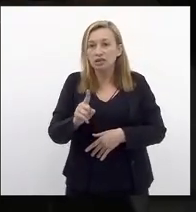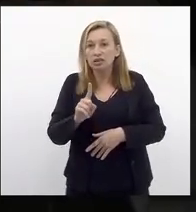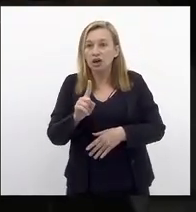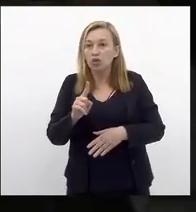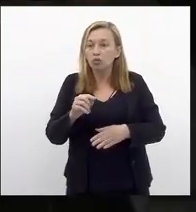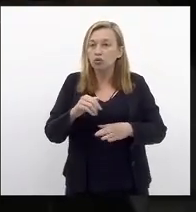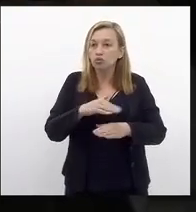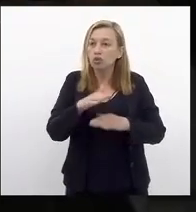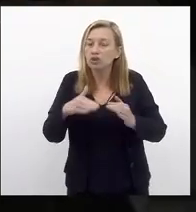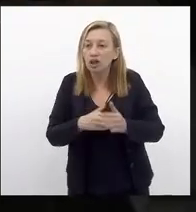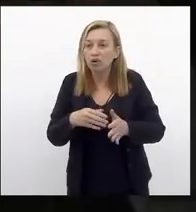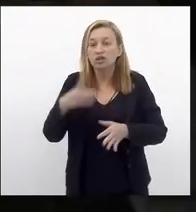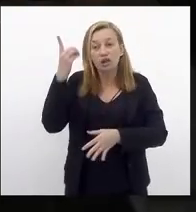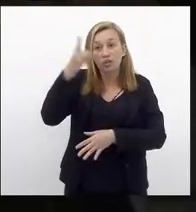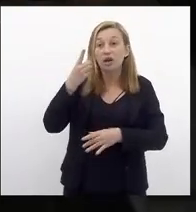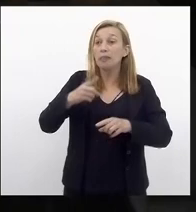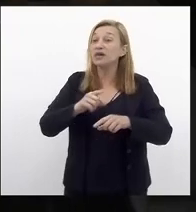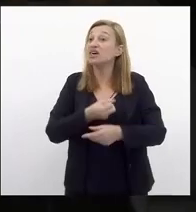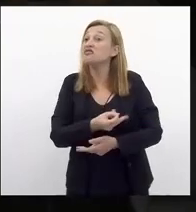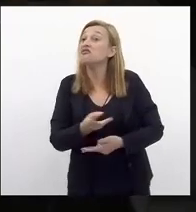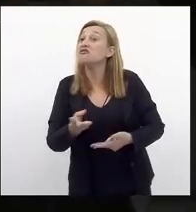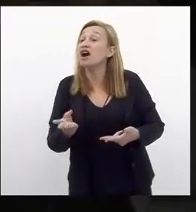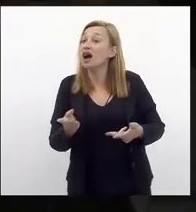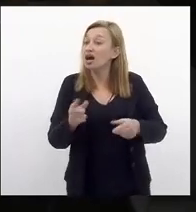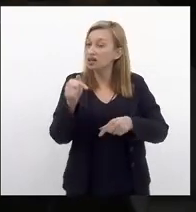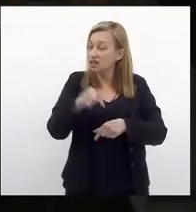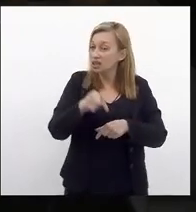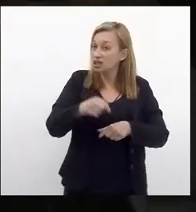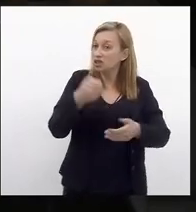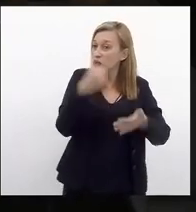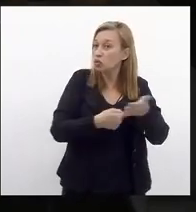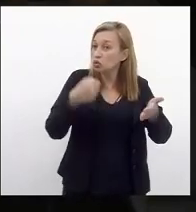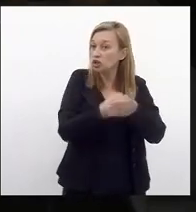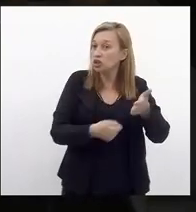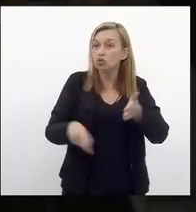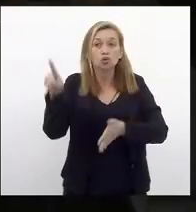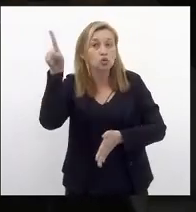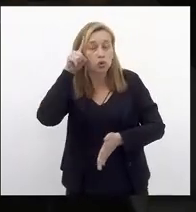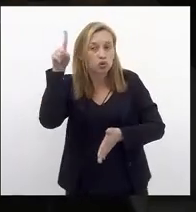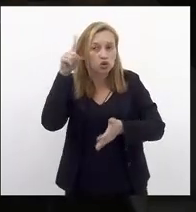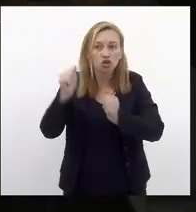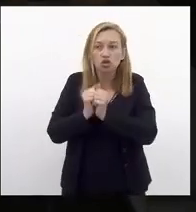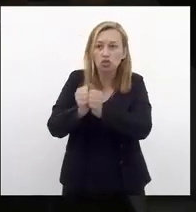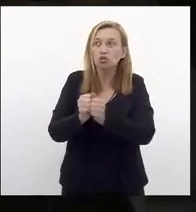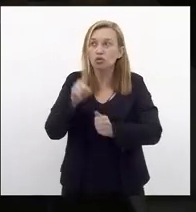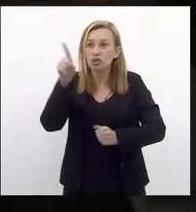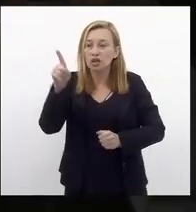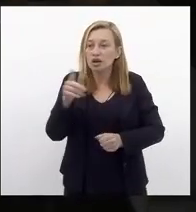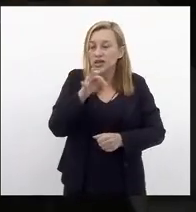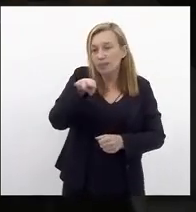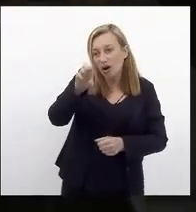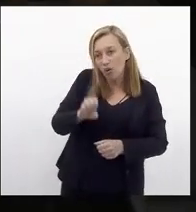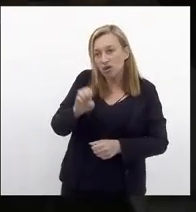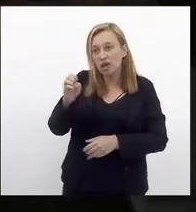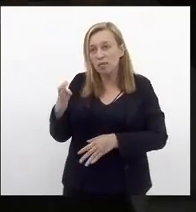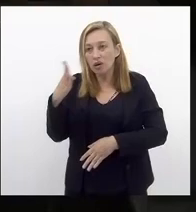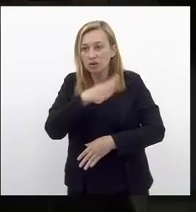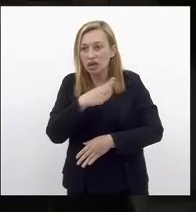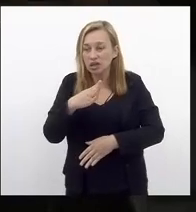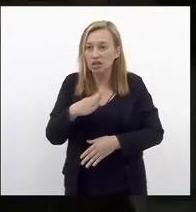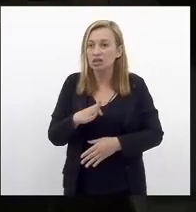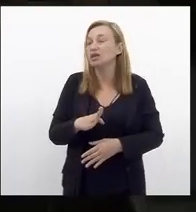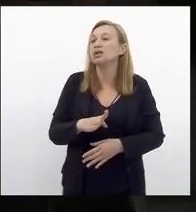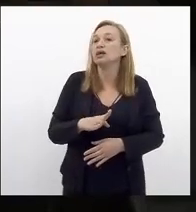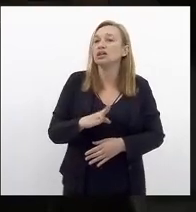totalidade mas tem muitos que estão com vocês e lutando arduamente para que esse pacote A saudade